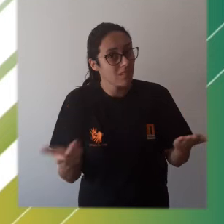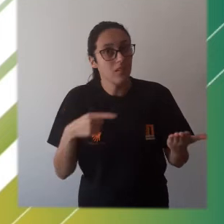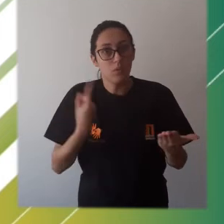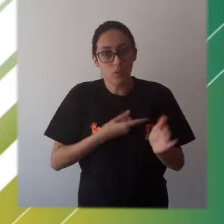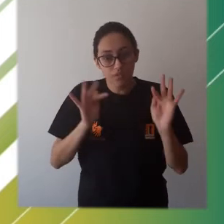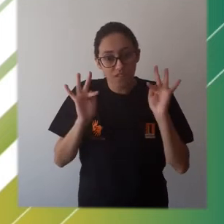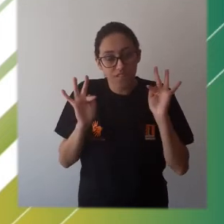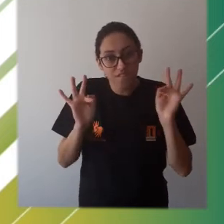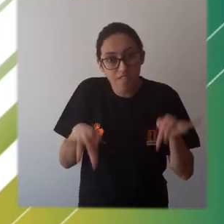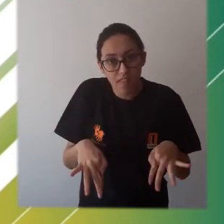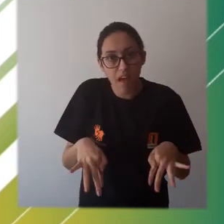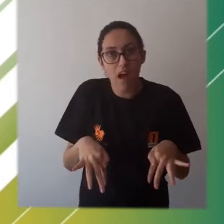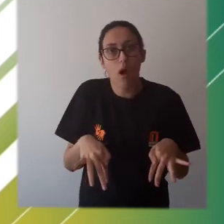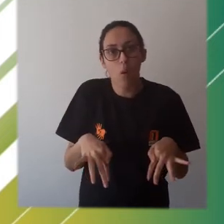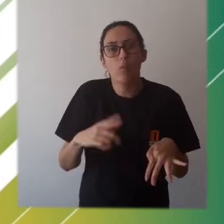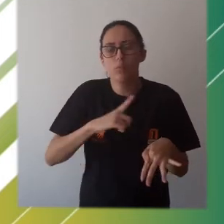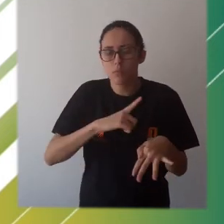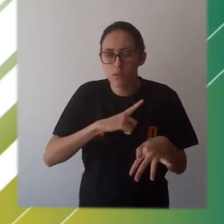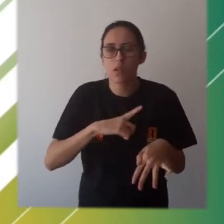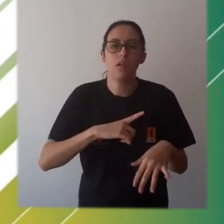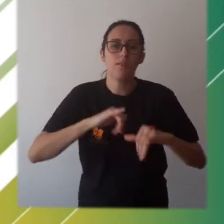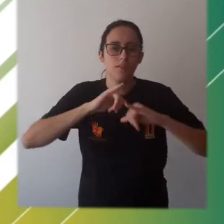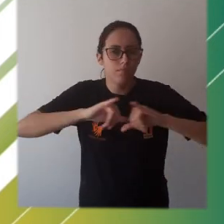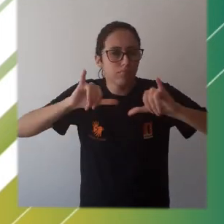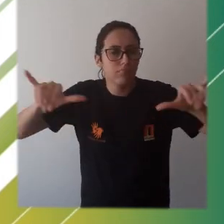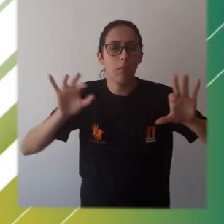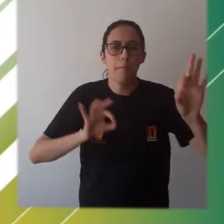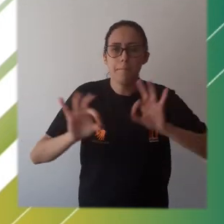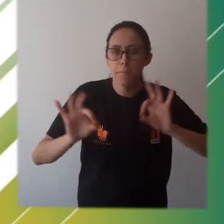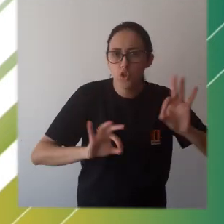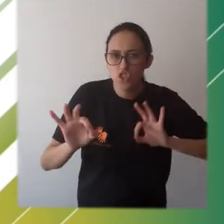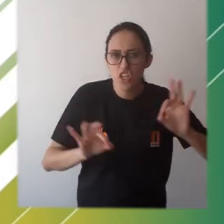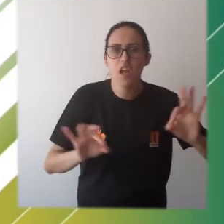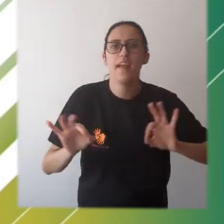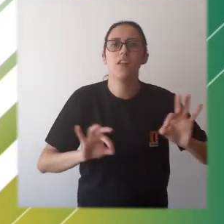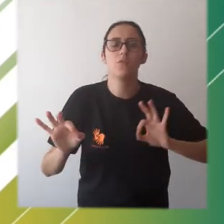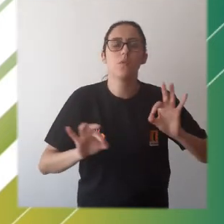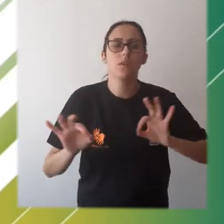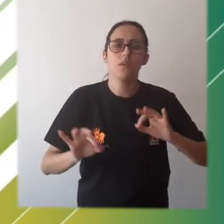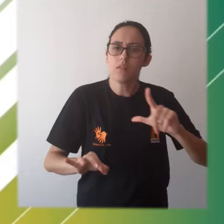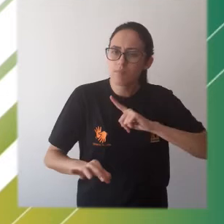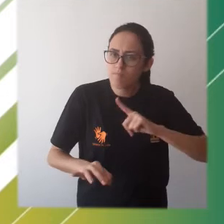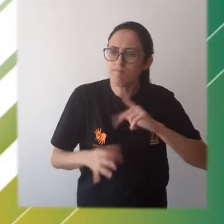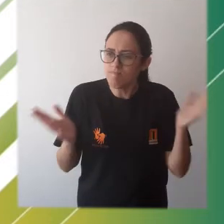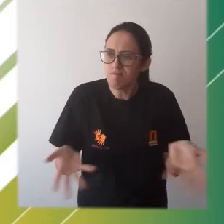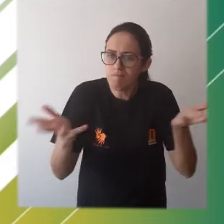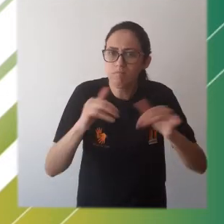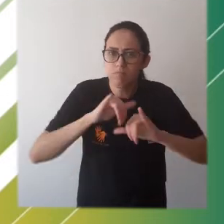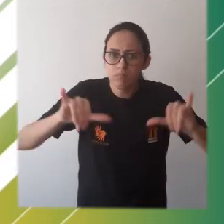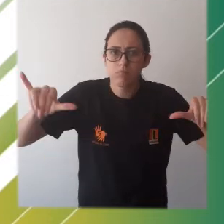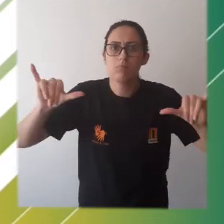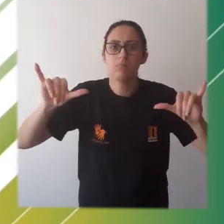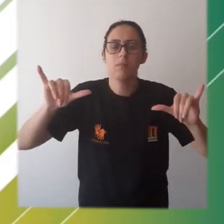estamos agora na fase final já de divulgação dos projetos que